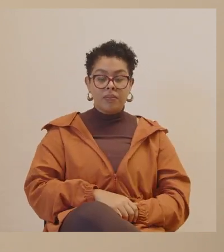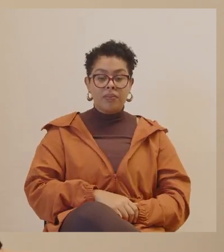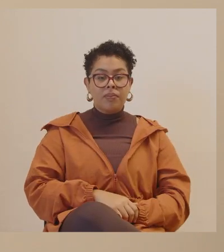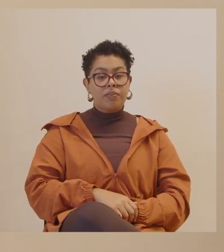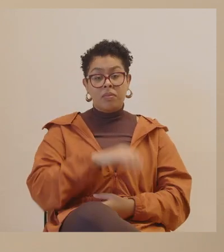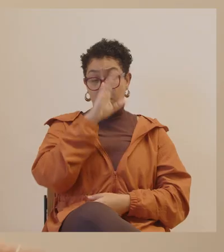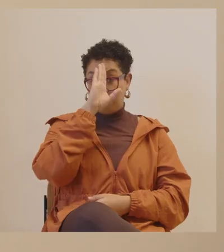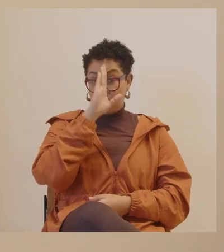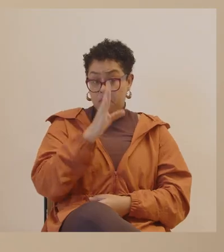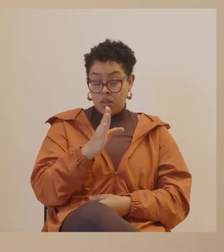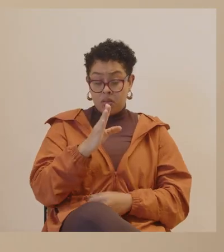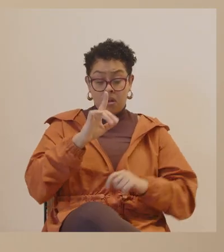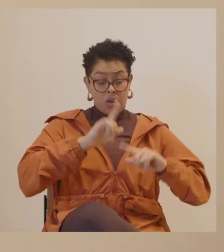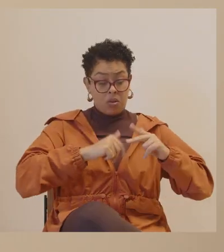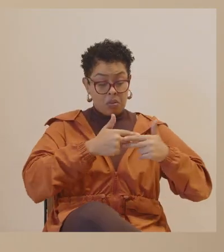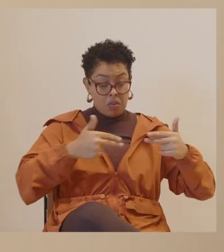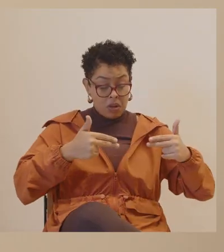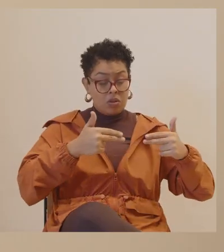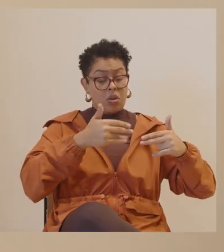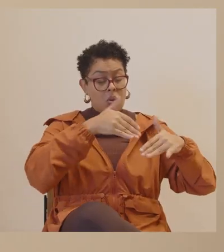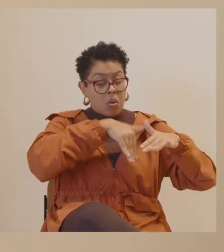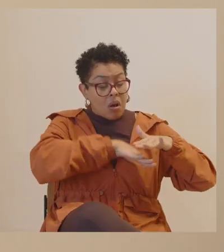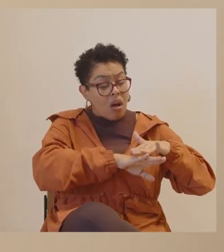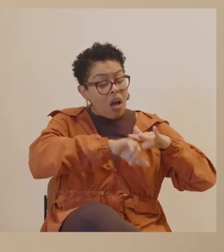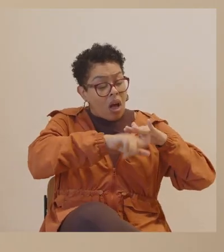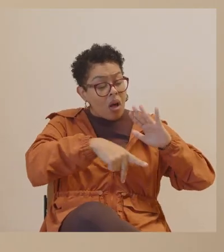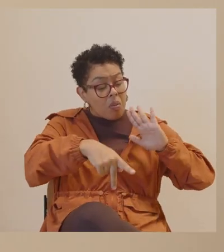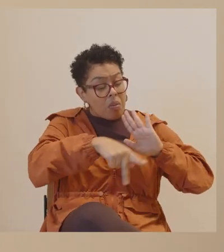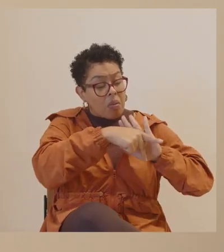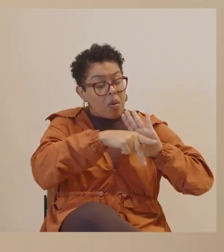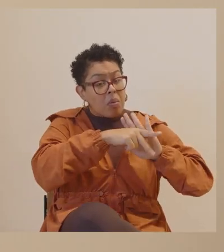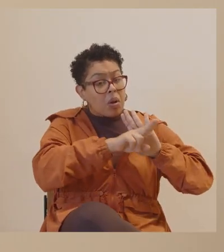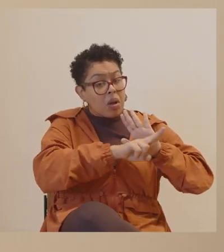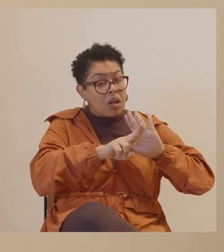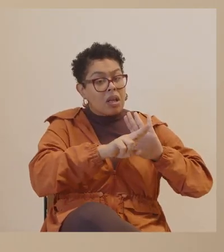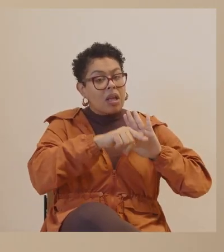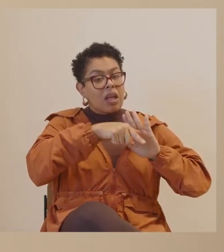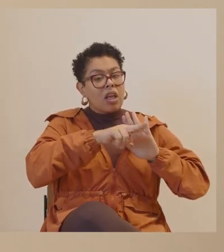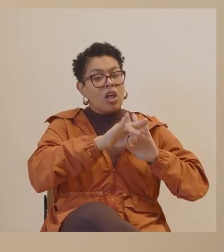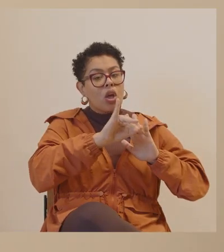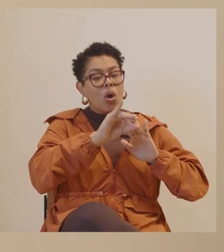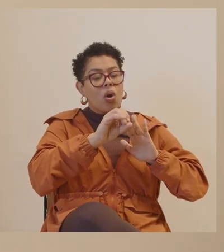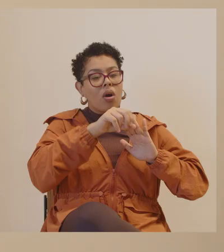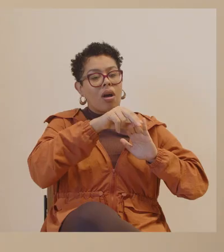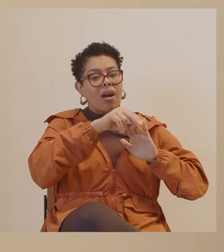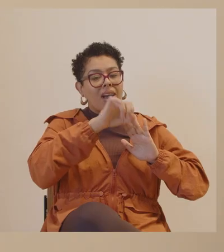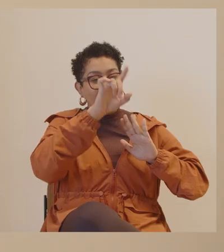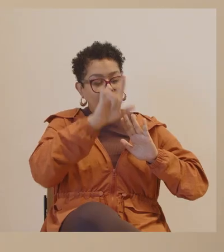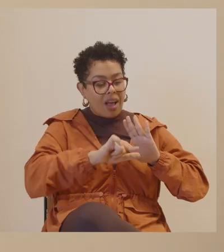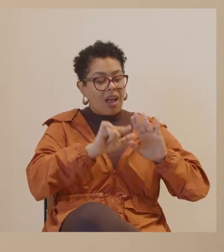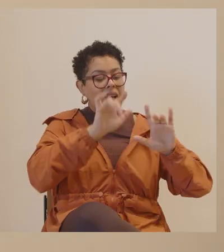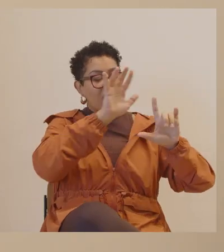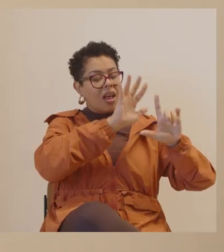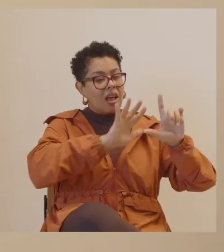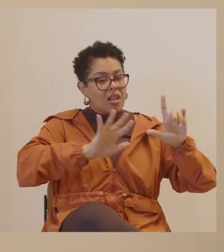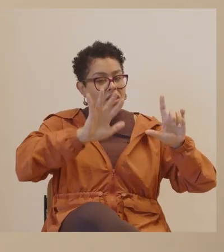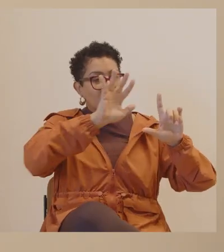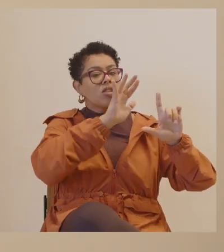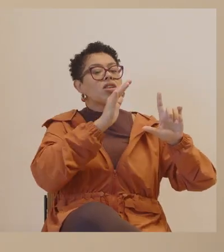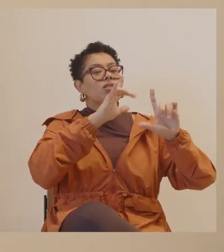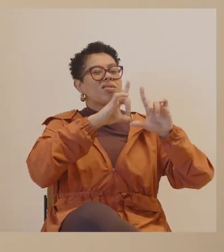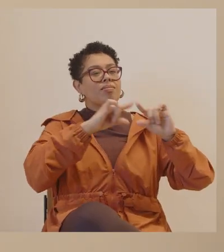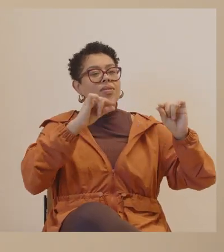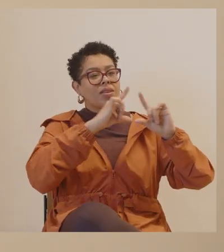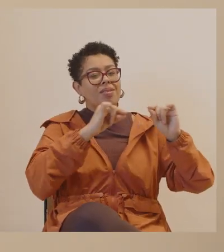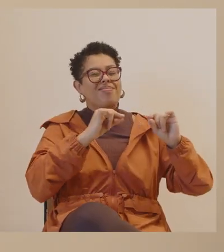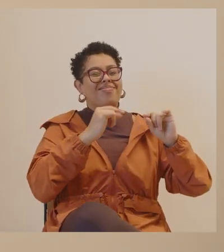E um dos principais objetos colecionados nesse contexto são justamente os chamados ukiyo-es, ou estampas japonesas. Elas são estampas coloridas, feitas a